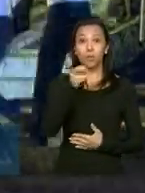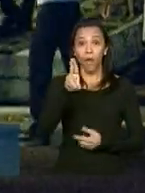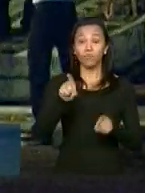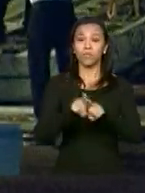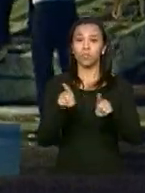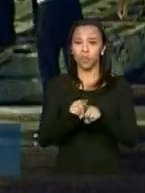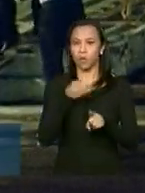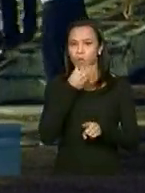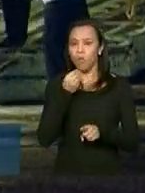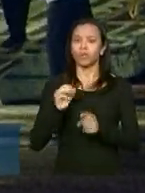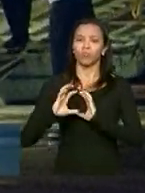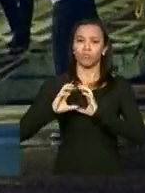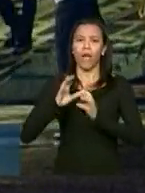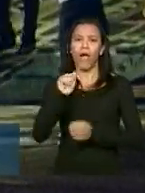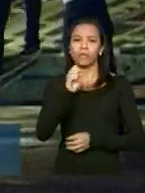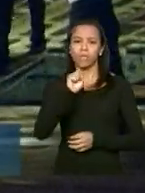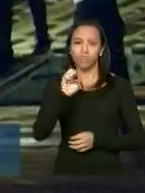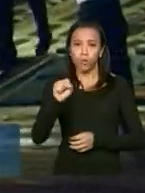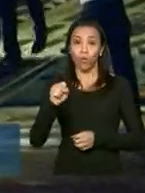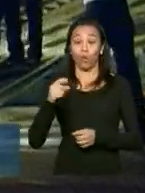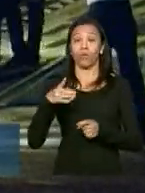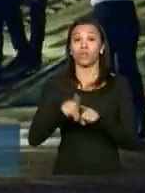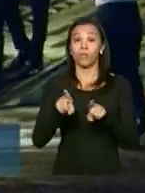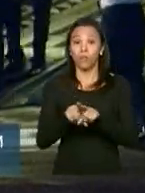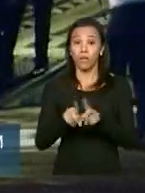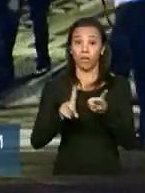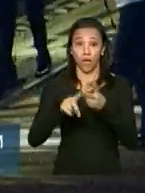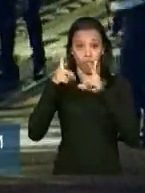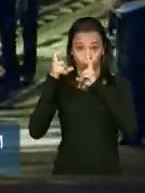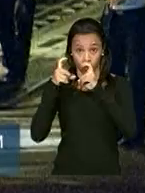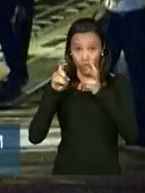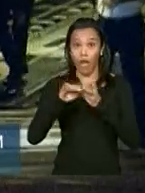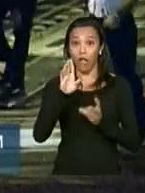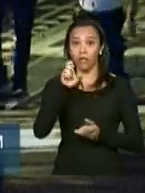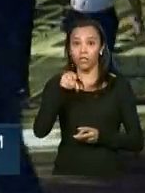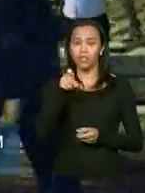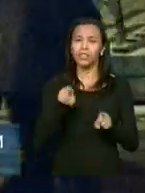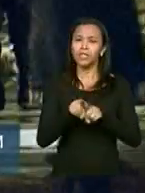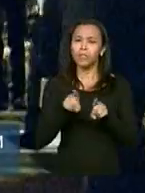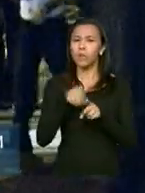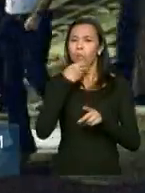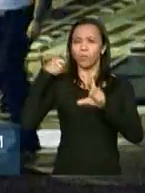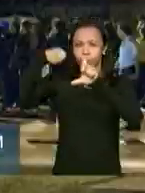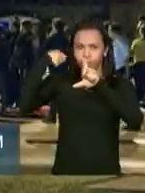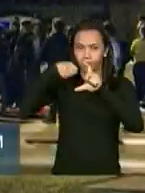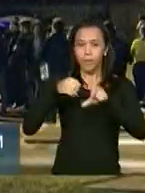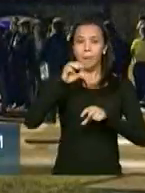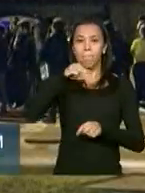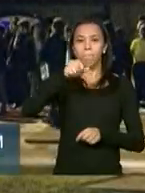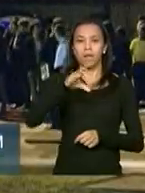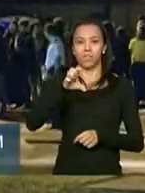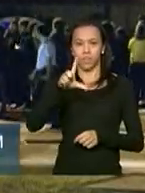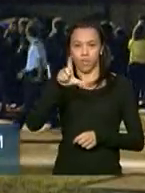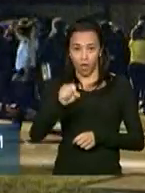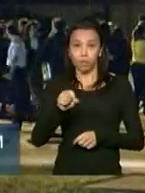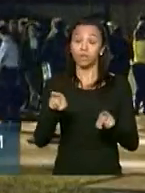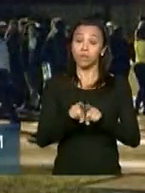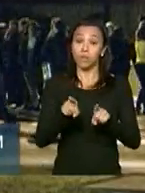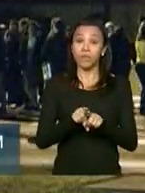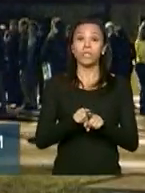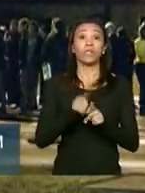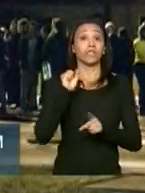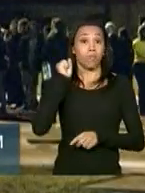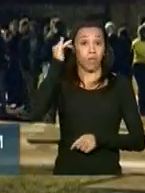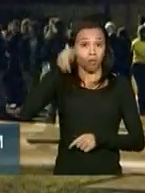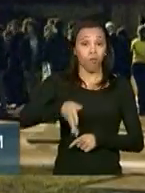dele, Carlos Percol, do fotógrafo Alexandre Severo e do cinegrafista Marcelo Lira. Ainda na noite de